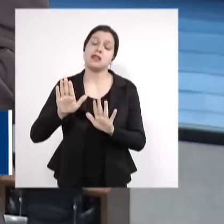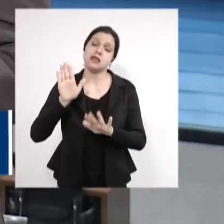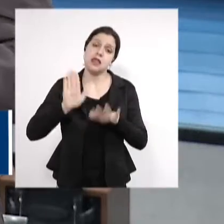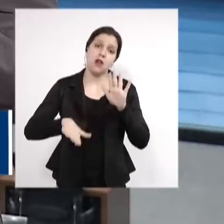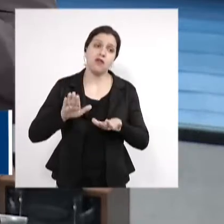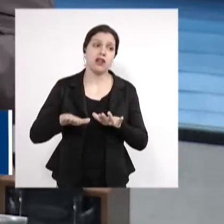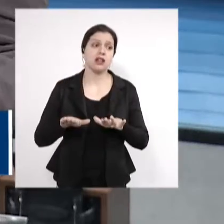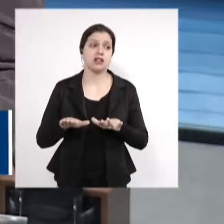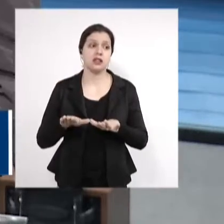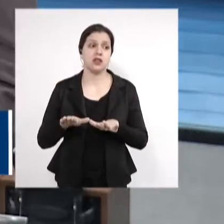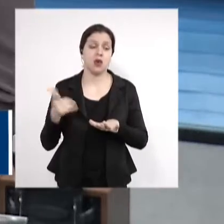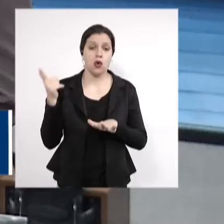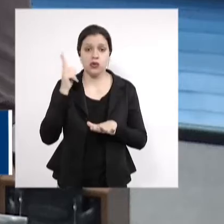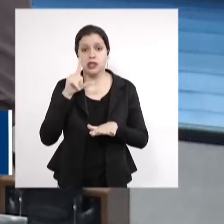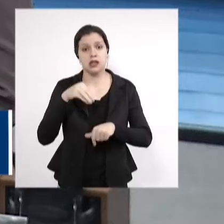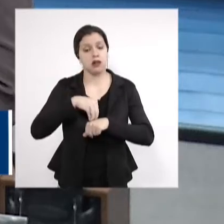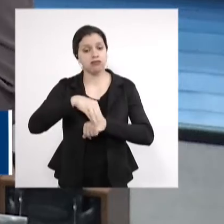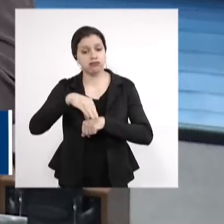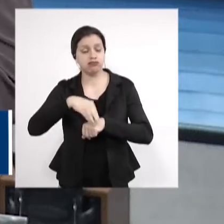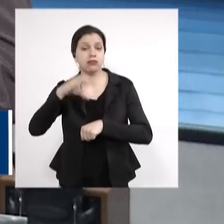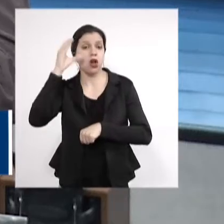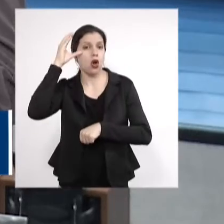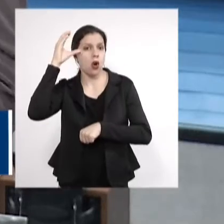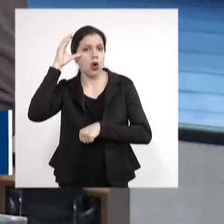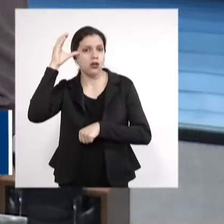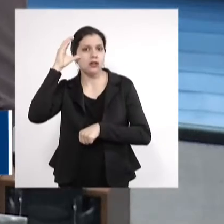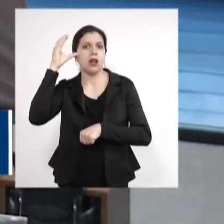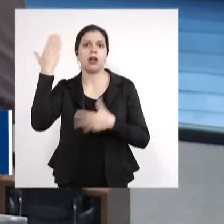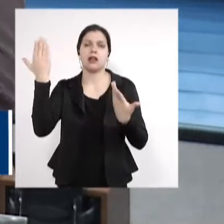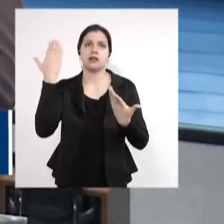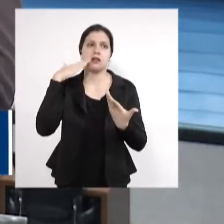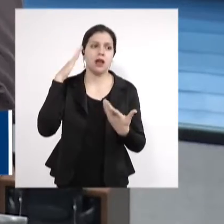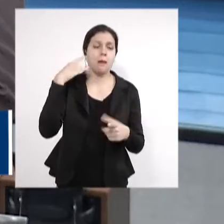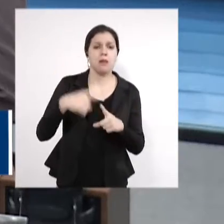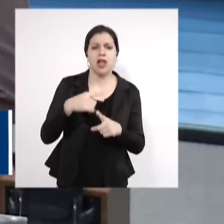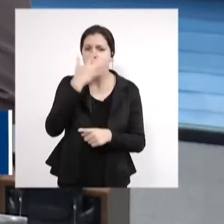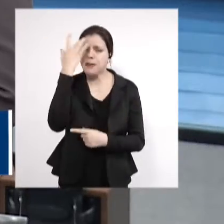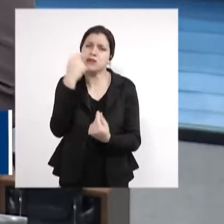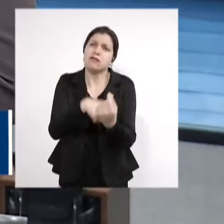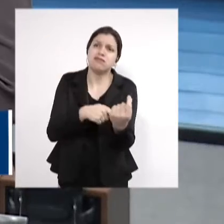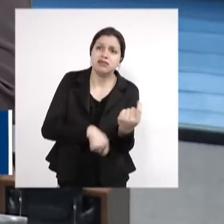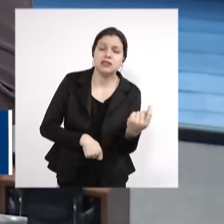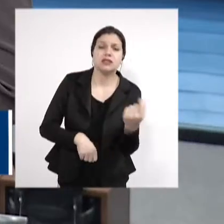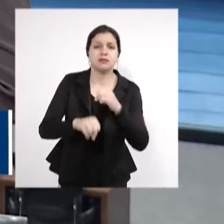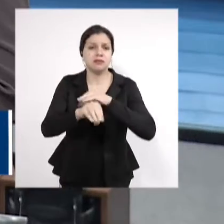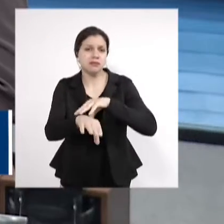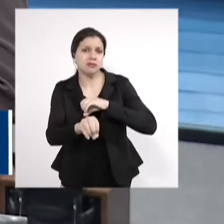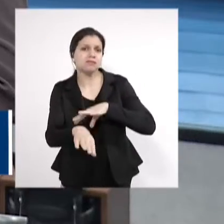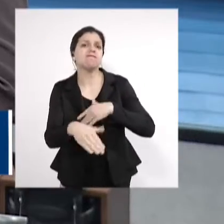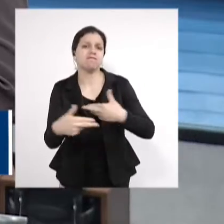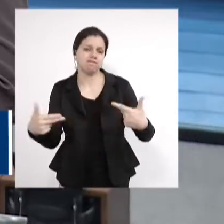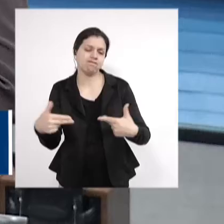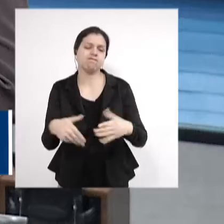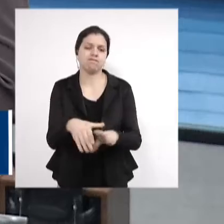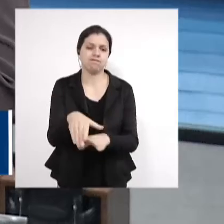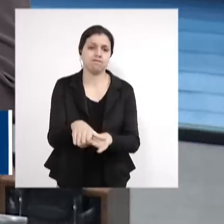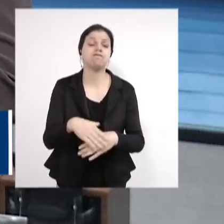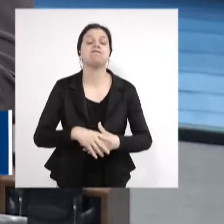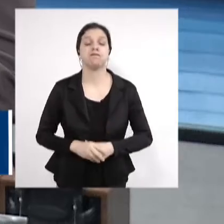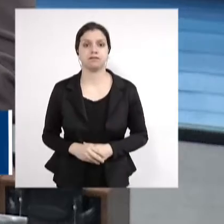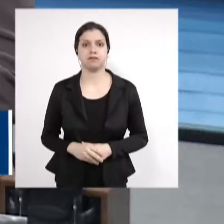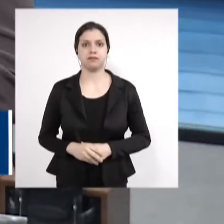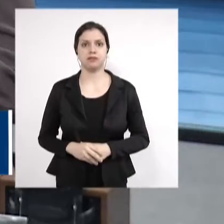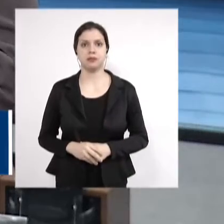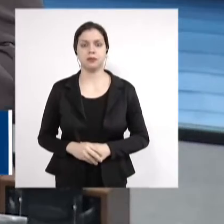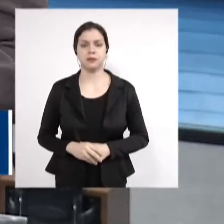gente possa levar algum tipo de reflexão, entender por que as pessoas fazem isso para a gente tentar superar esse problema. Exatamente. O